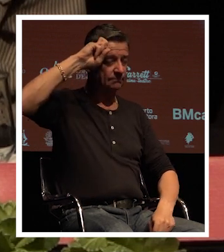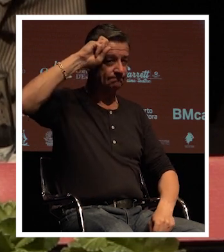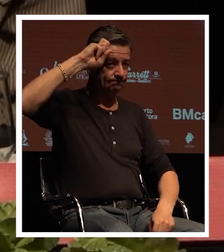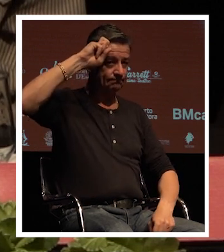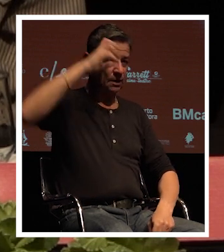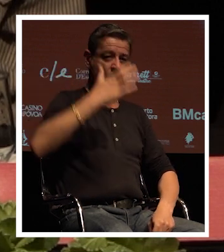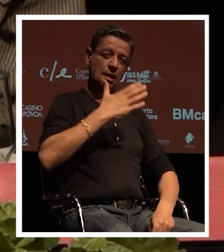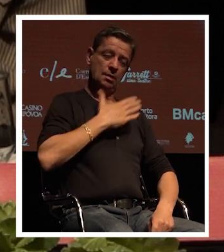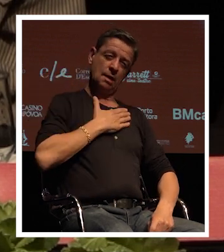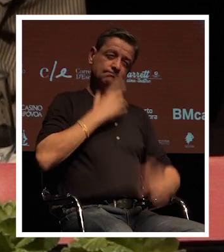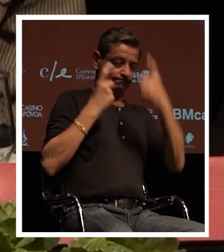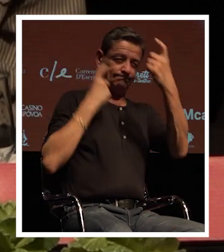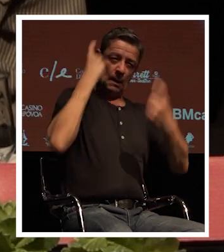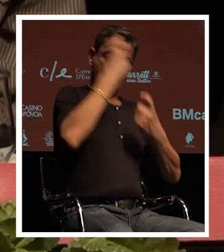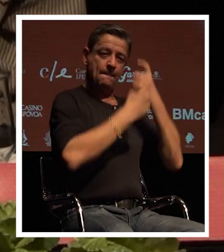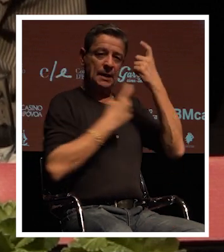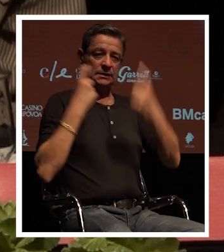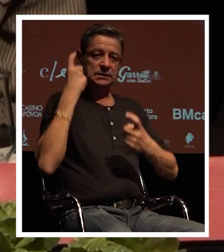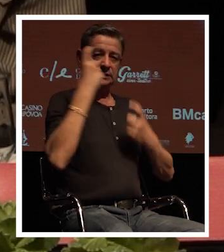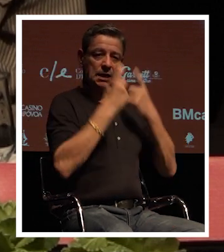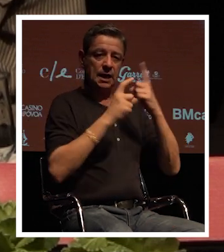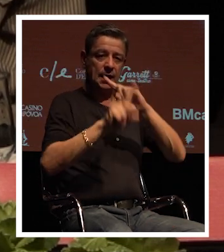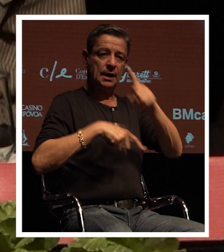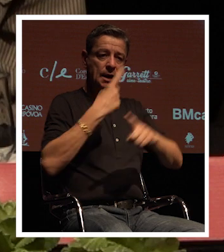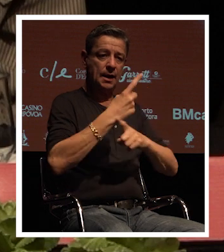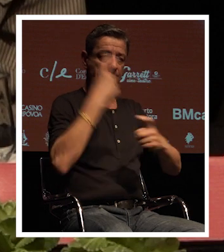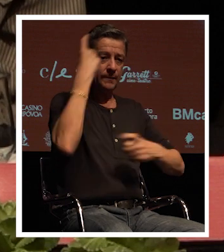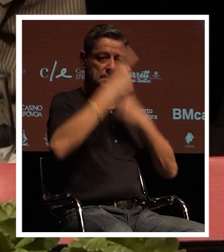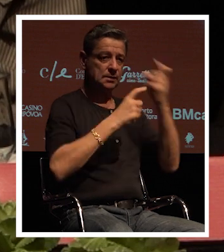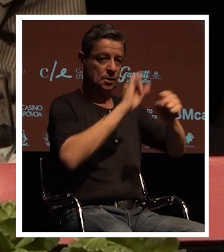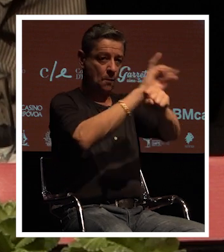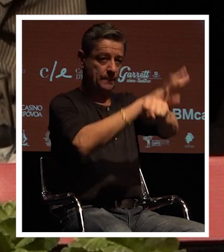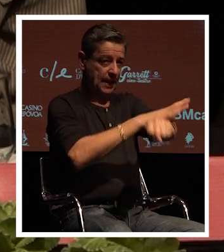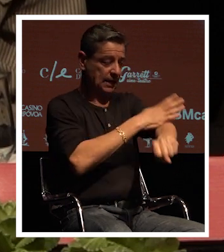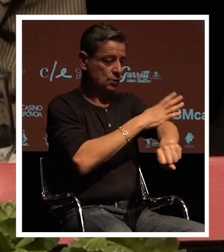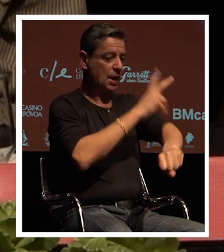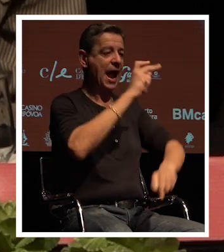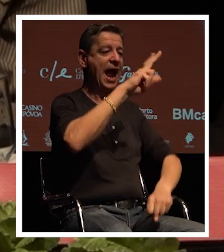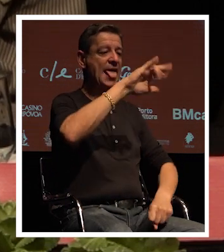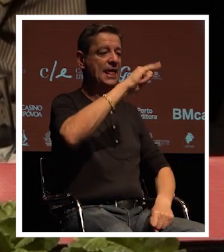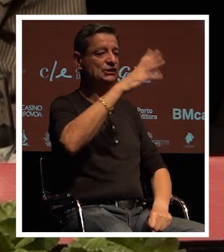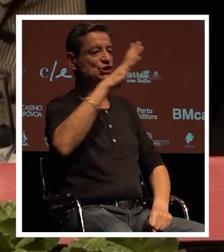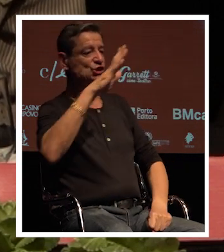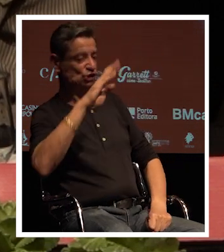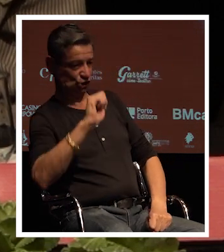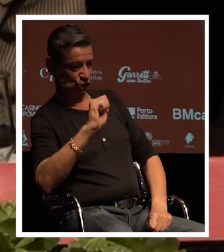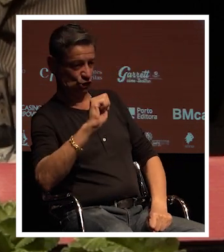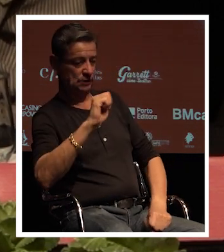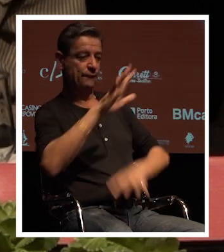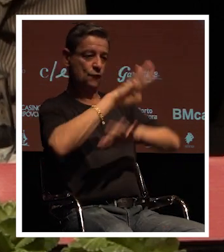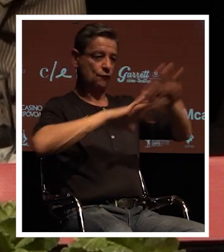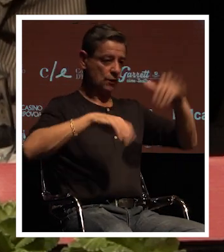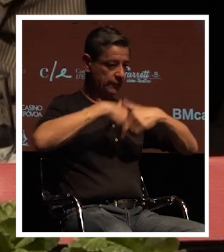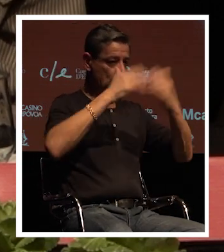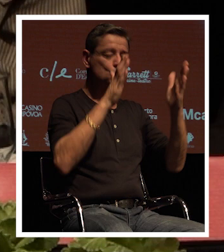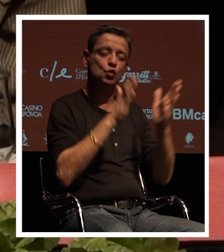faz de facto pensar e que nos faz pensar numa outra coisa que é os poemas do áreas foram feitos todos